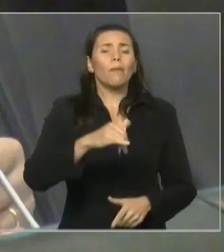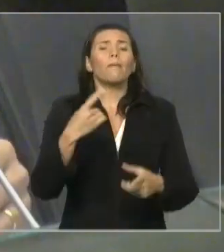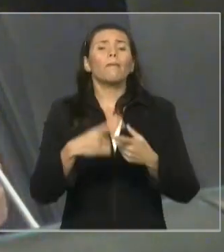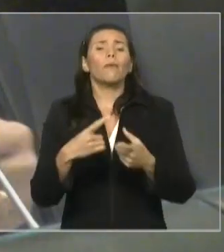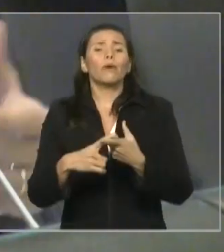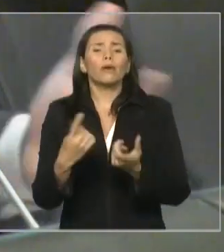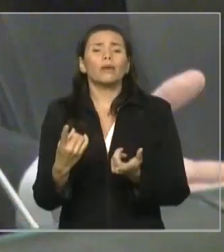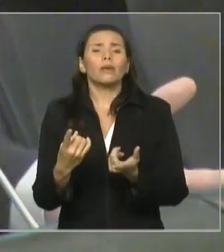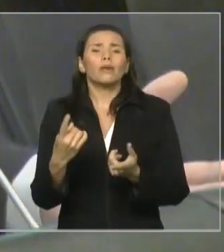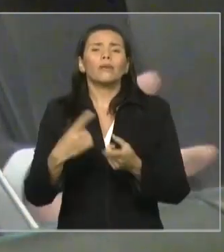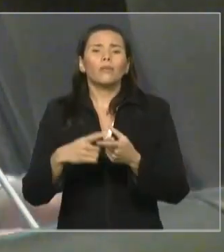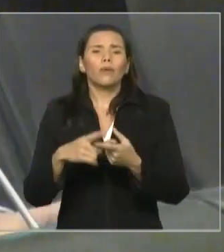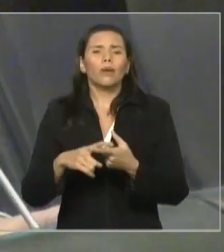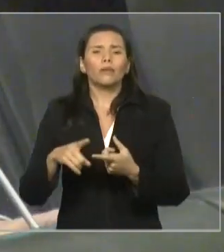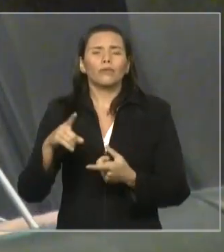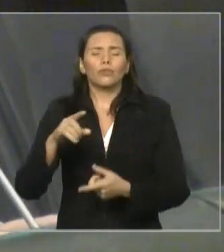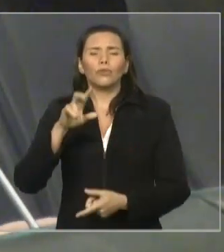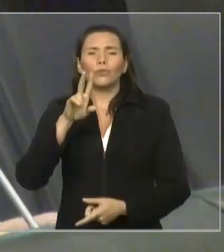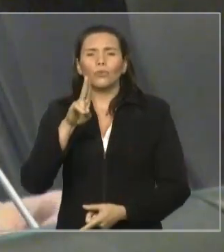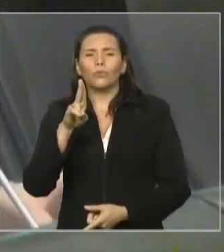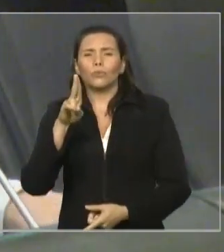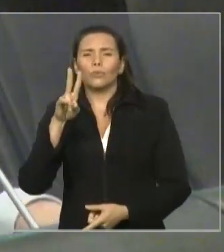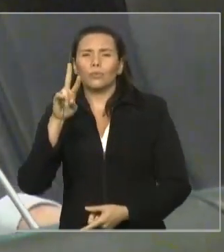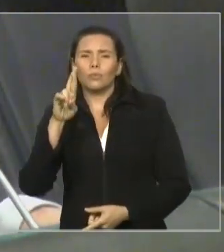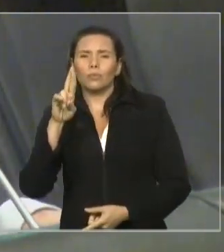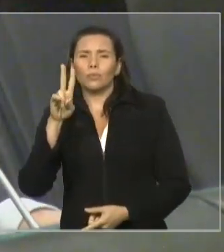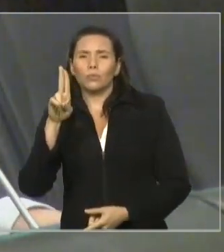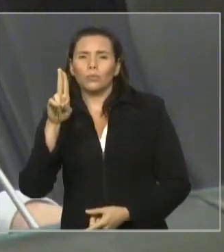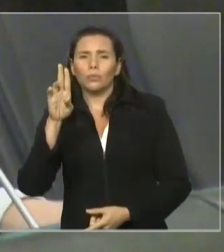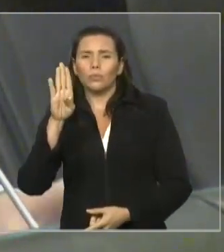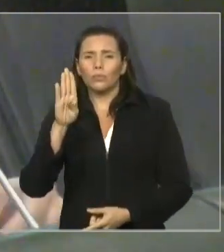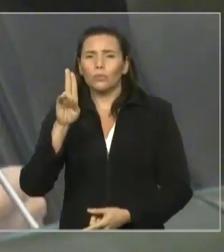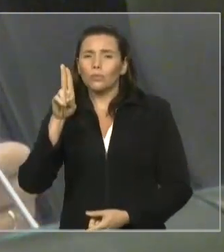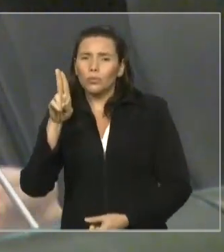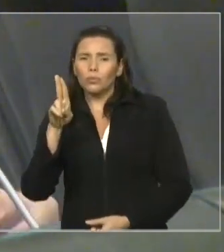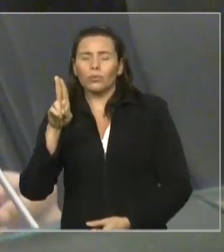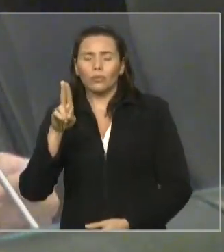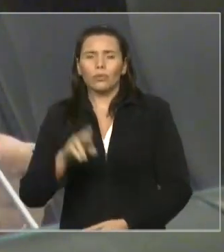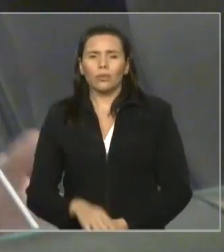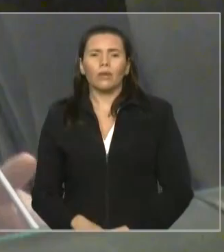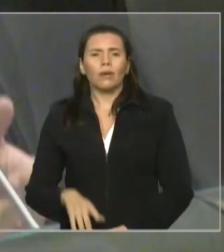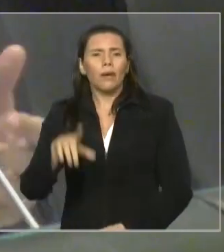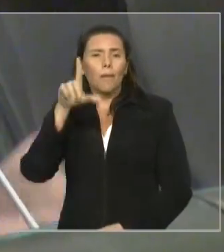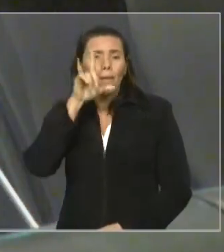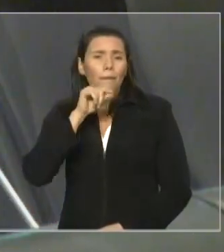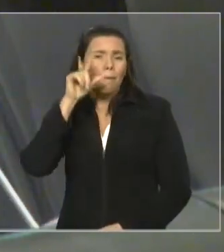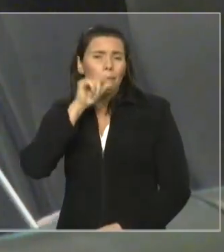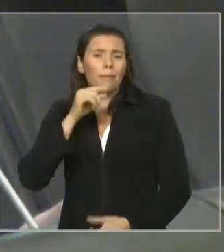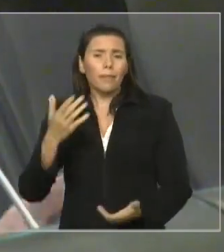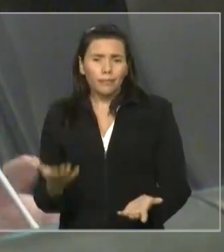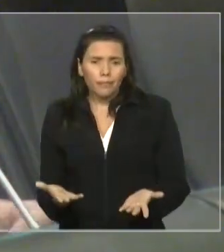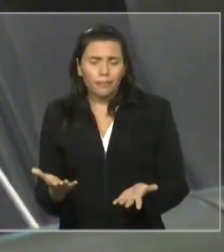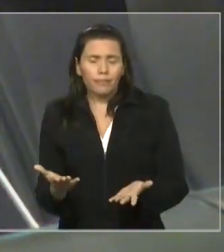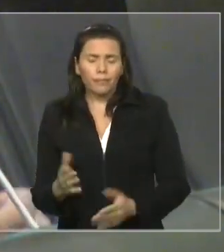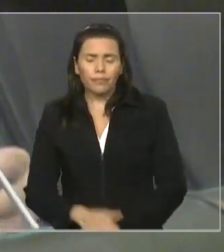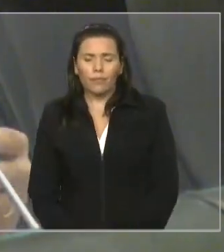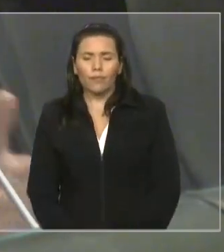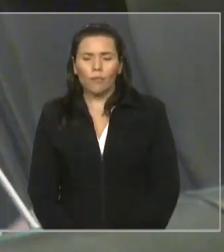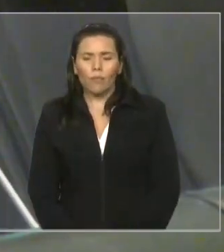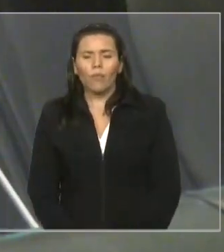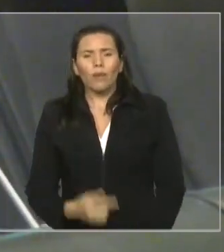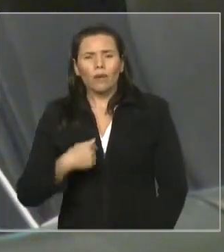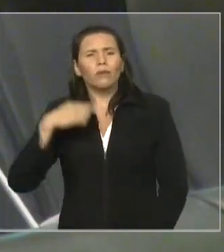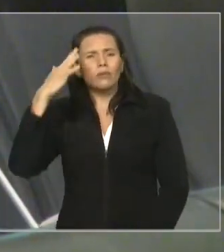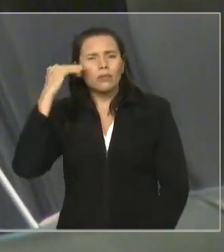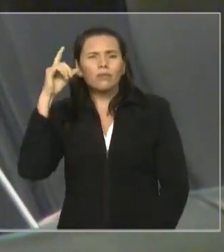eles inevitavelmente, eles terminam em perdas de vidas humanas. A gente tem que ter essa noção crítica. Eu sei que não é